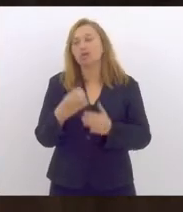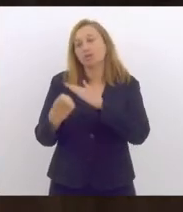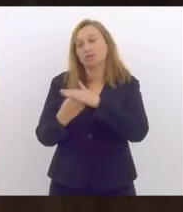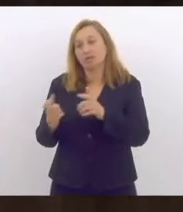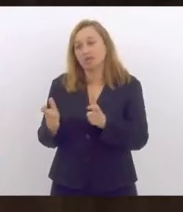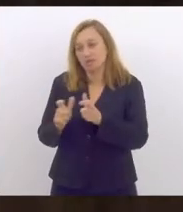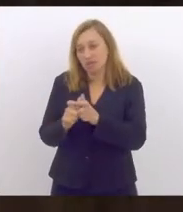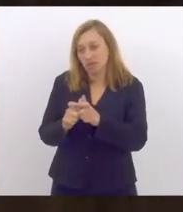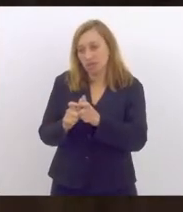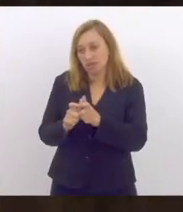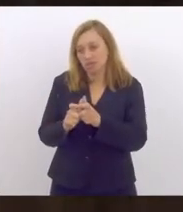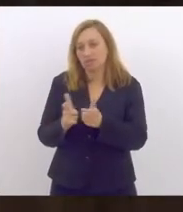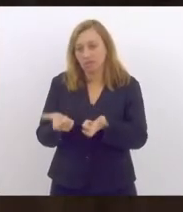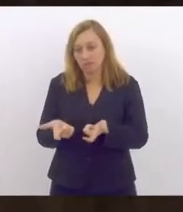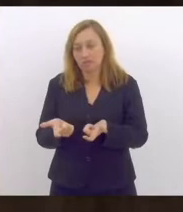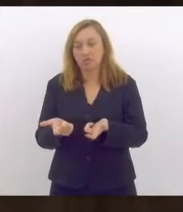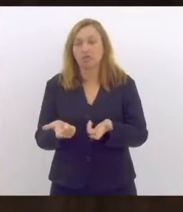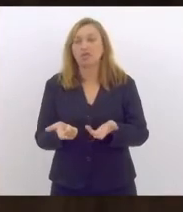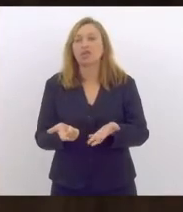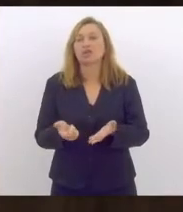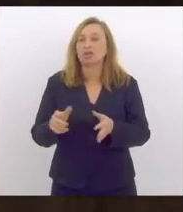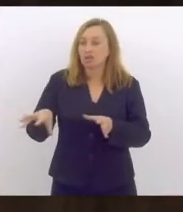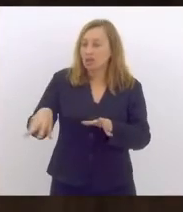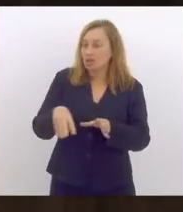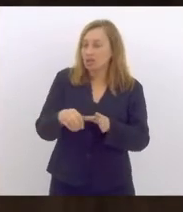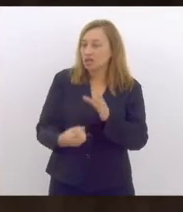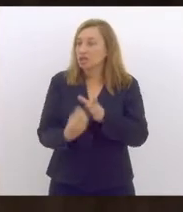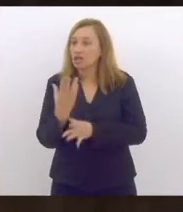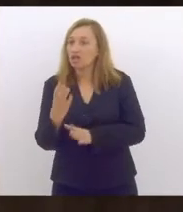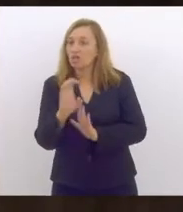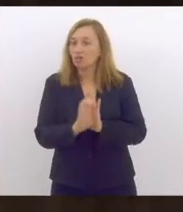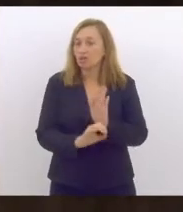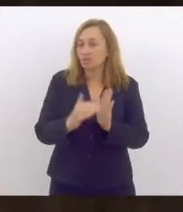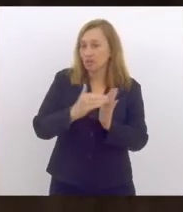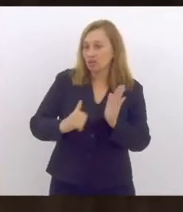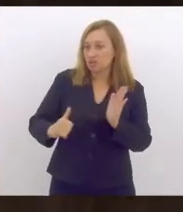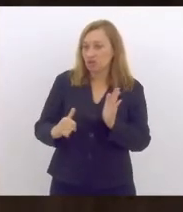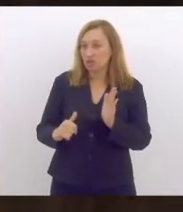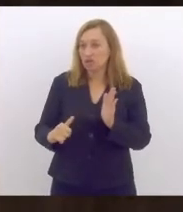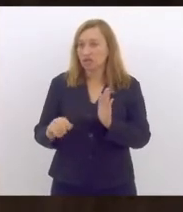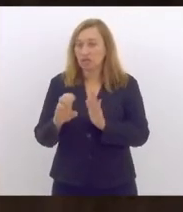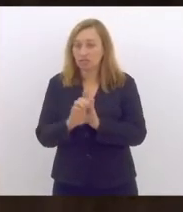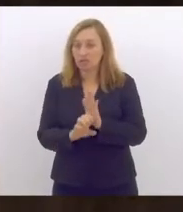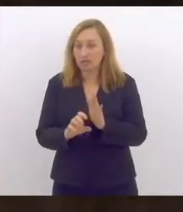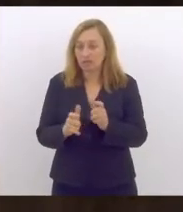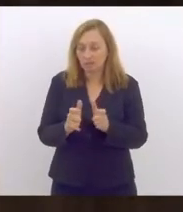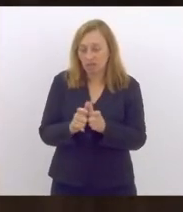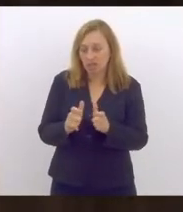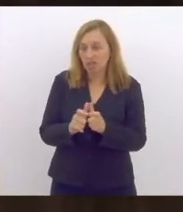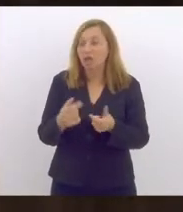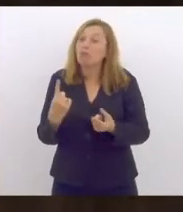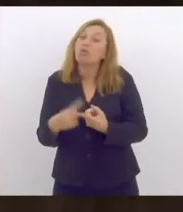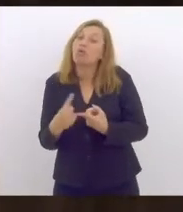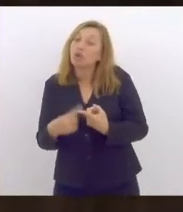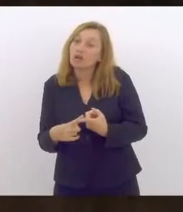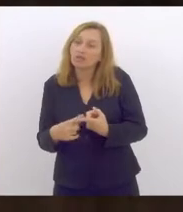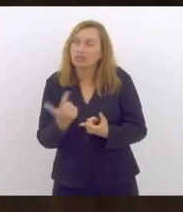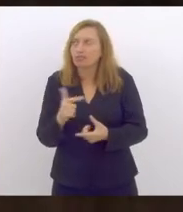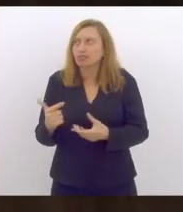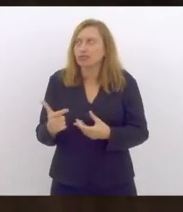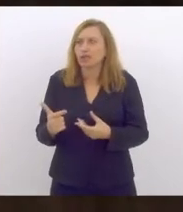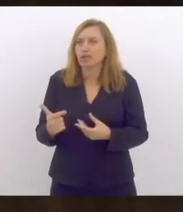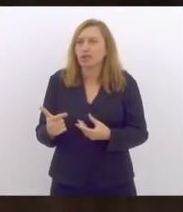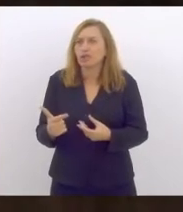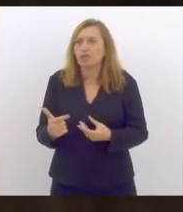médio porte. Inclusive, fiz uma emenda para tirar médio porte fora, porque não havia ainda